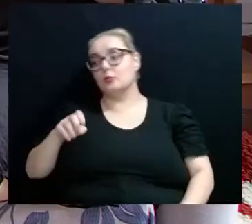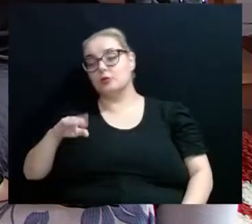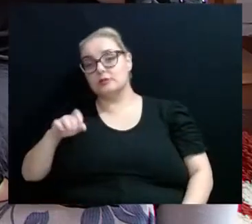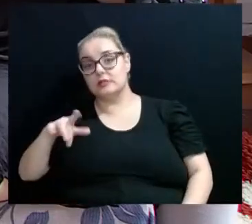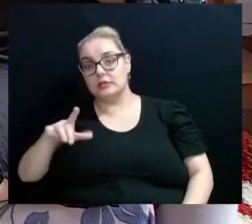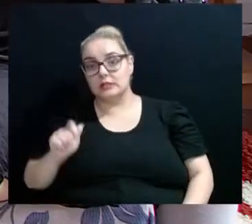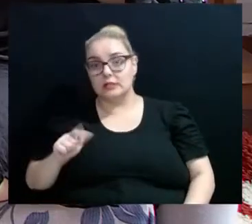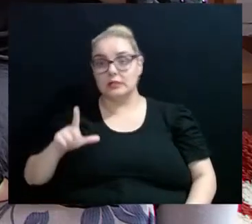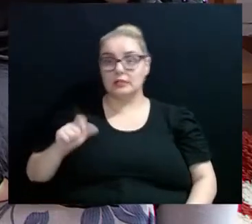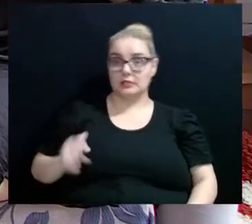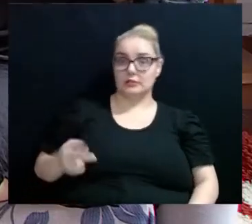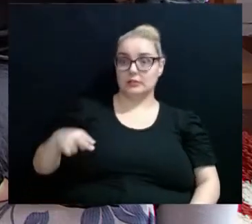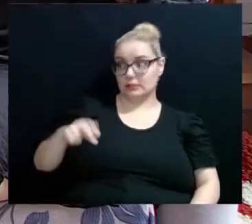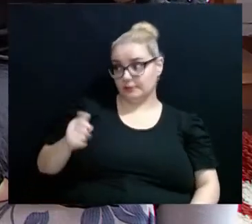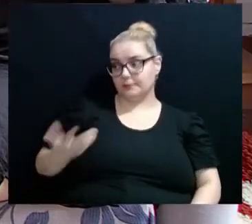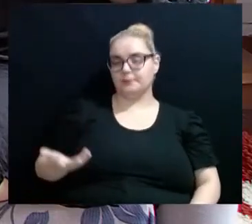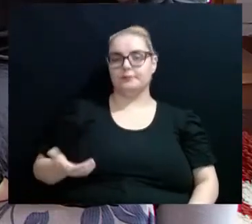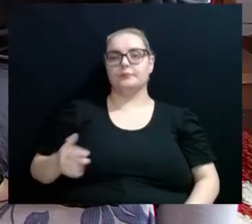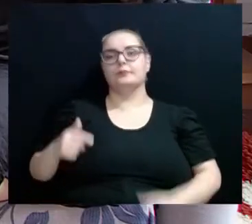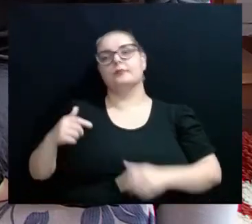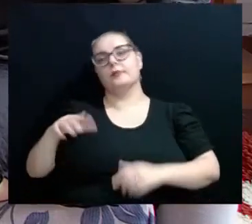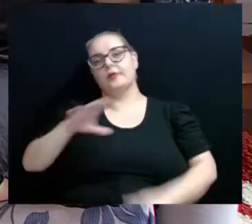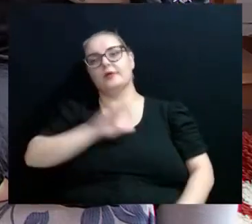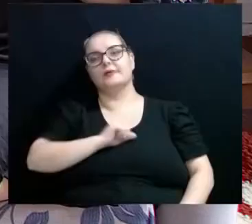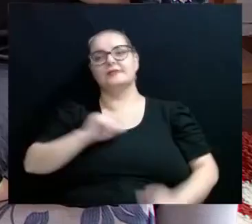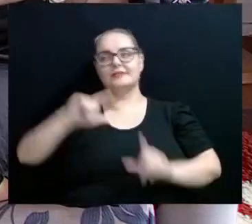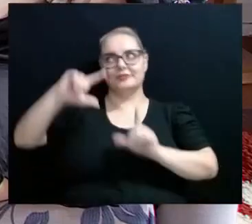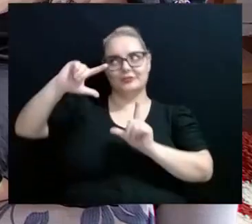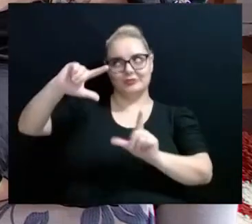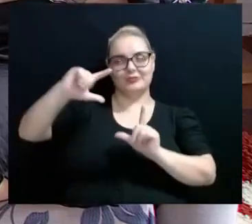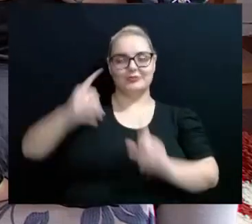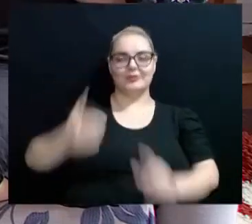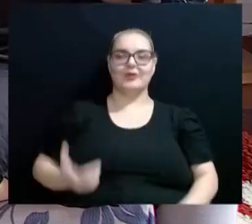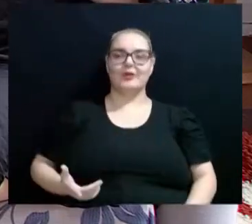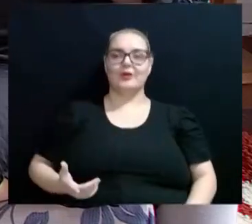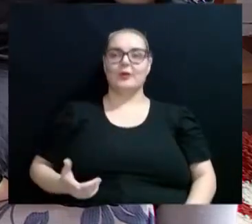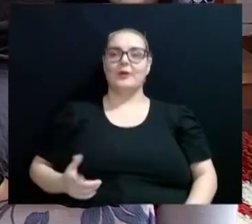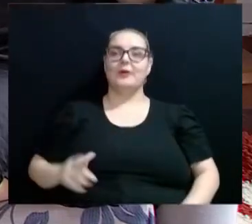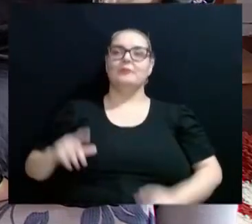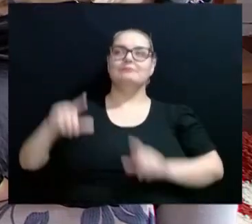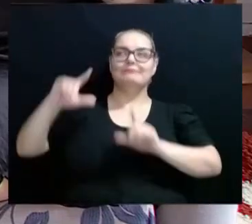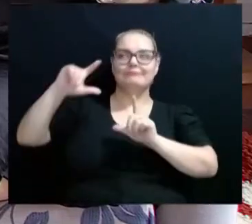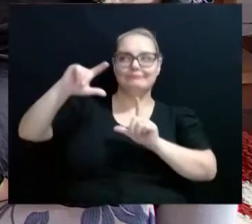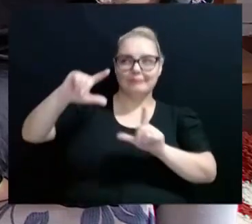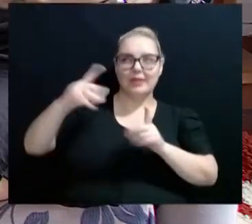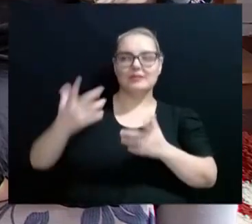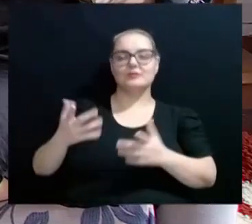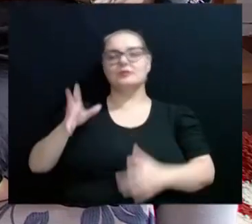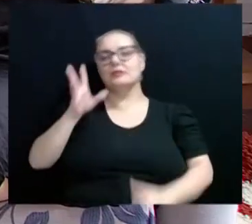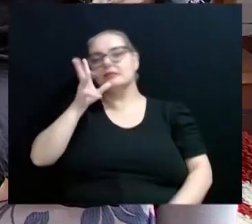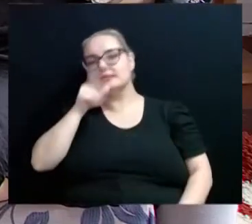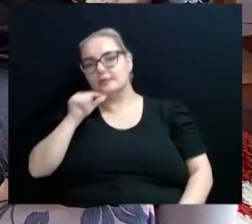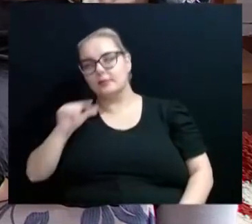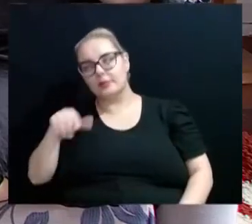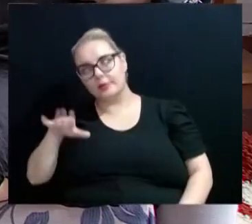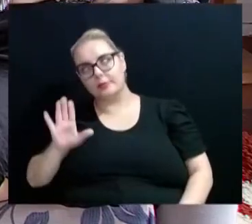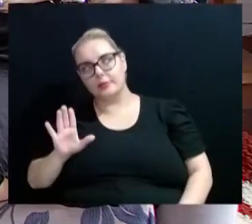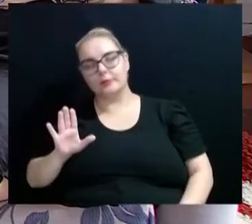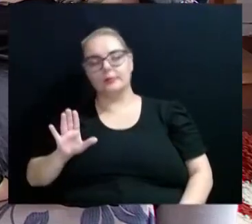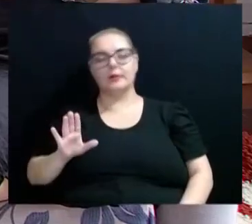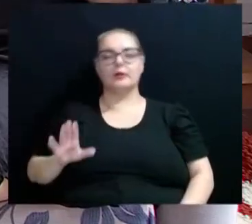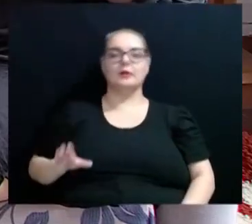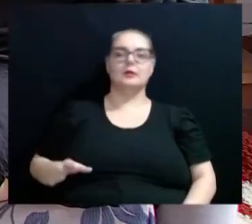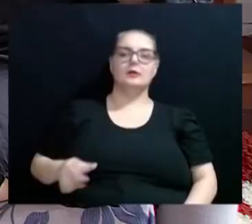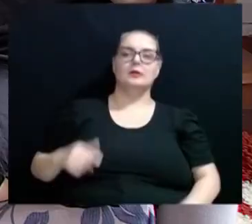pintura em porcelana, apesar de gostar de trabalhar com quadros. Mas o mercado de quadro, ele demanda um tempo